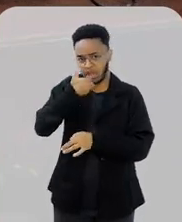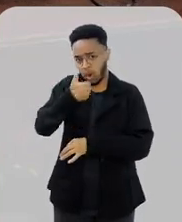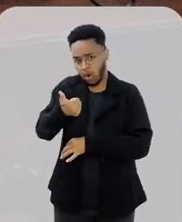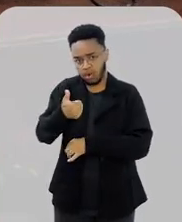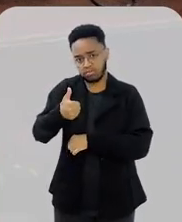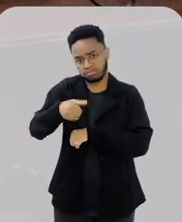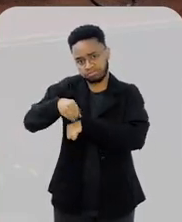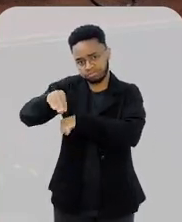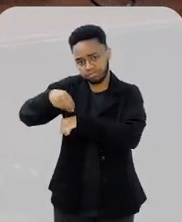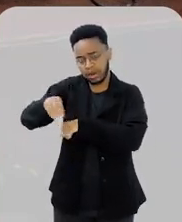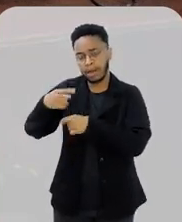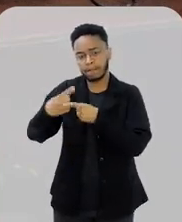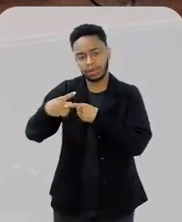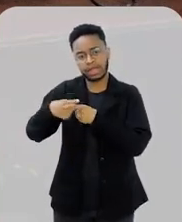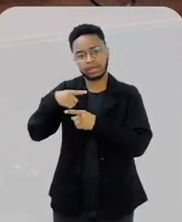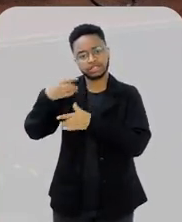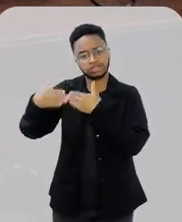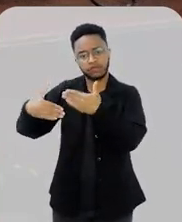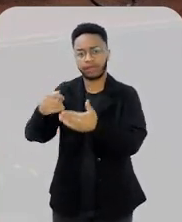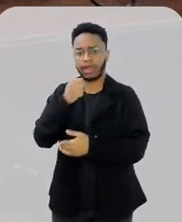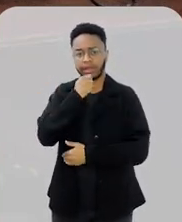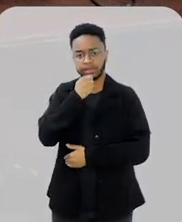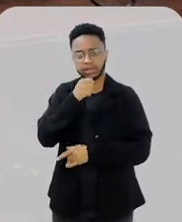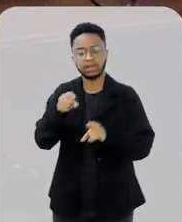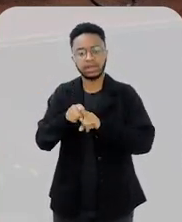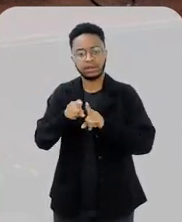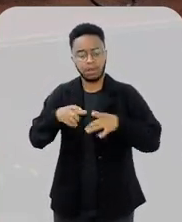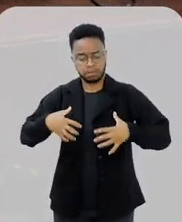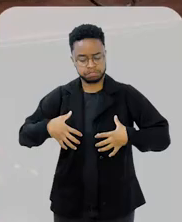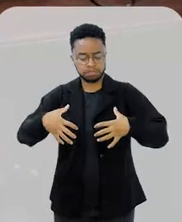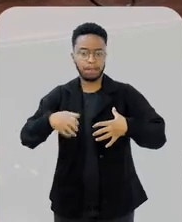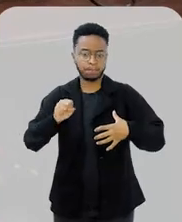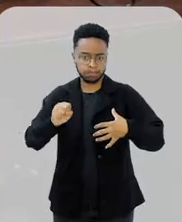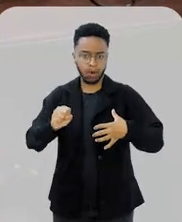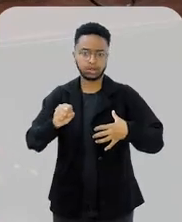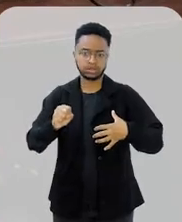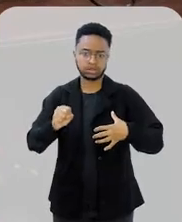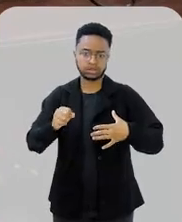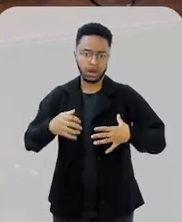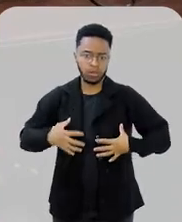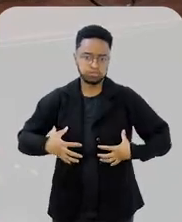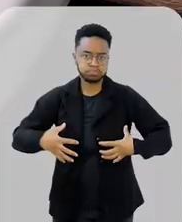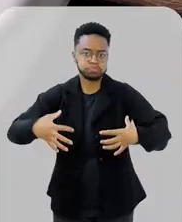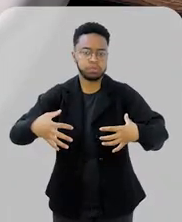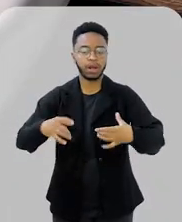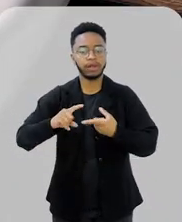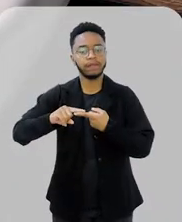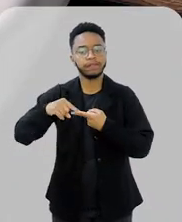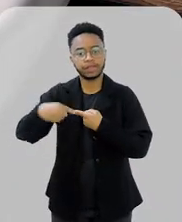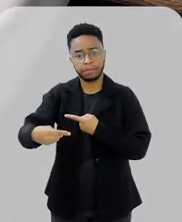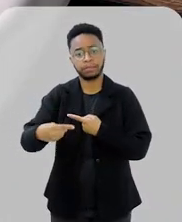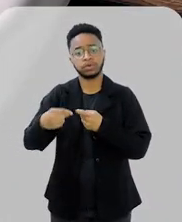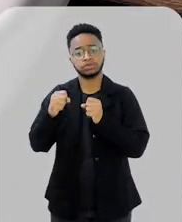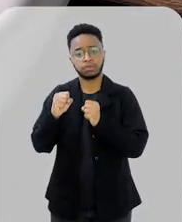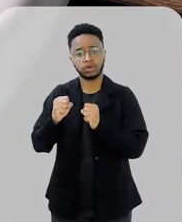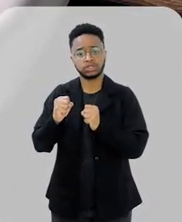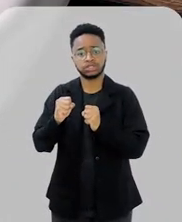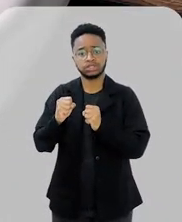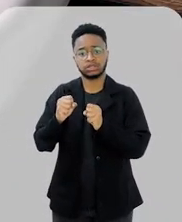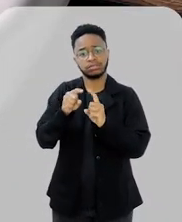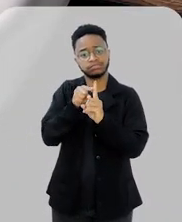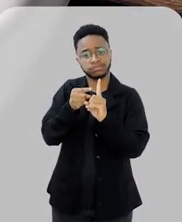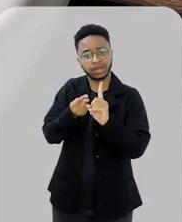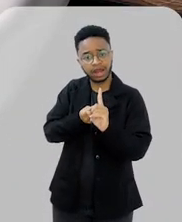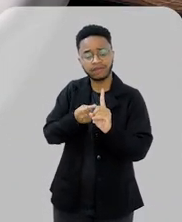mais recomendada, já que ainda estão em desenvolvimento, essa mama ainda pode crescer, né, e aí mais para frente se tornar mãe,